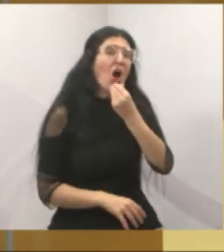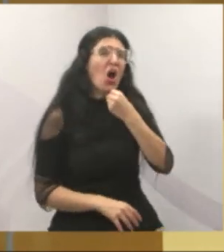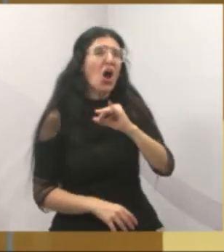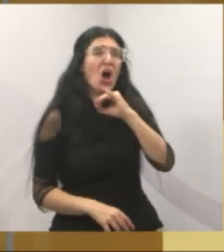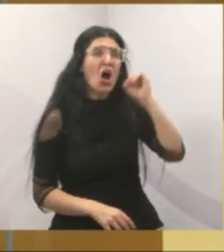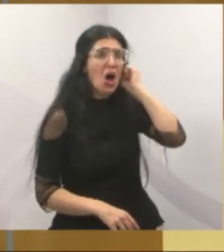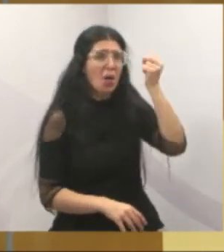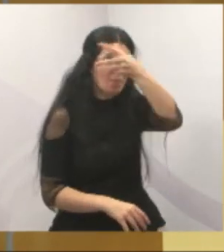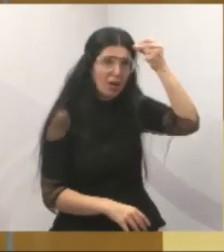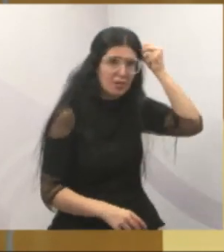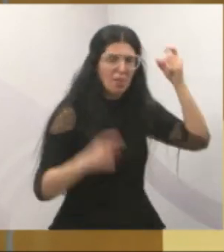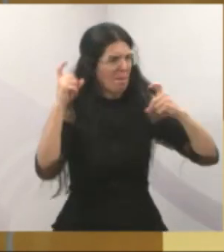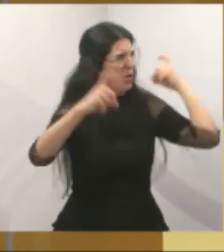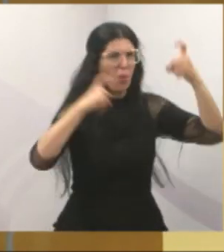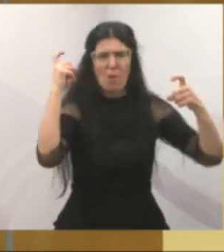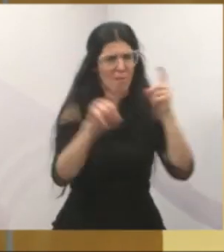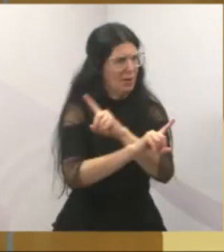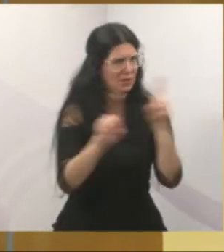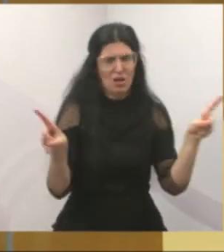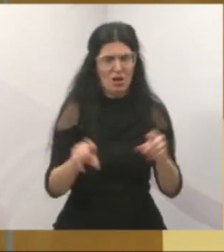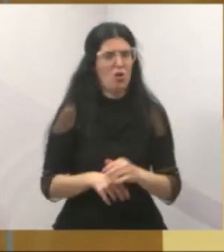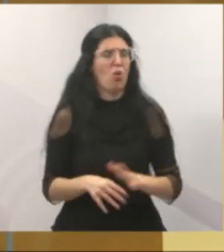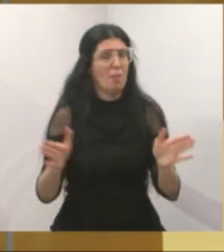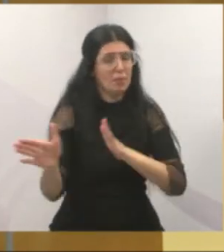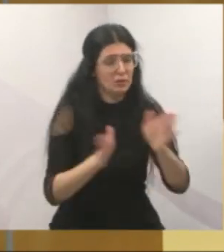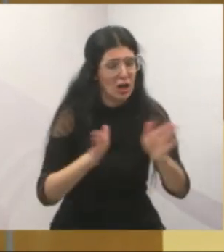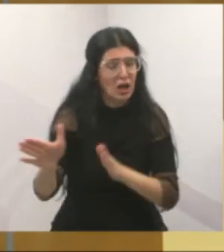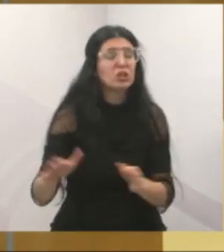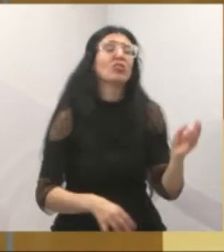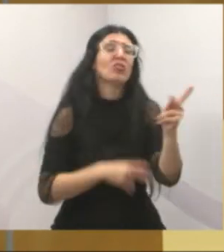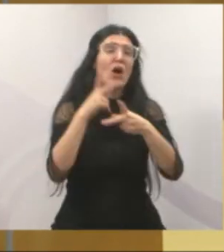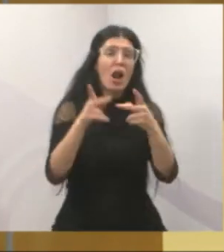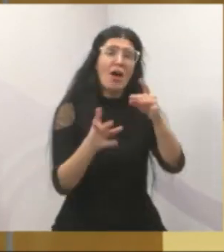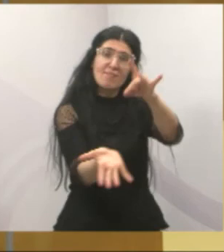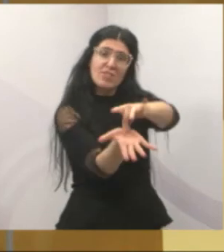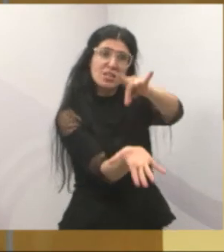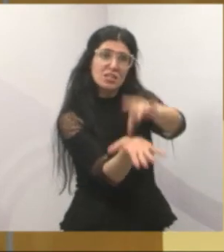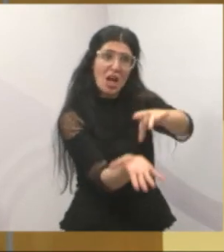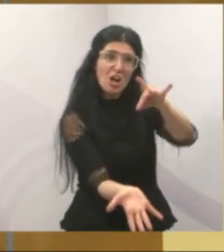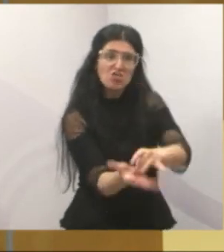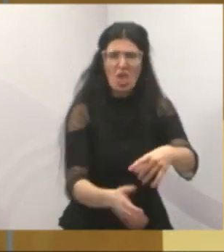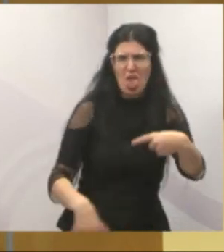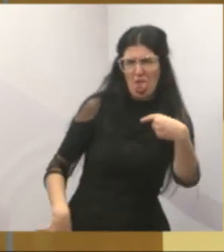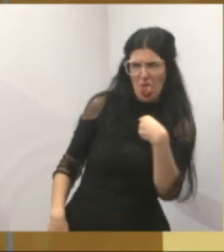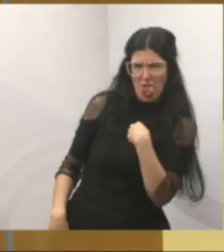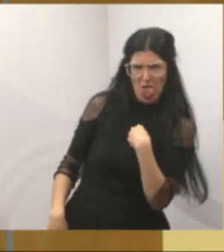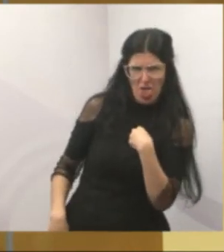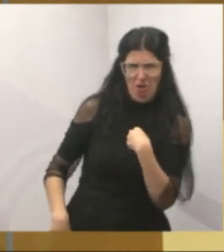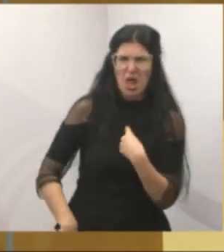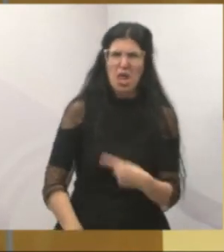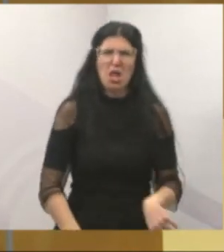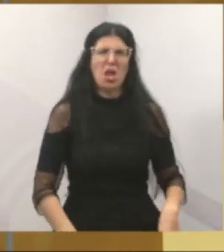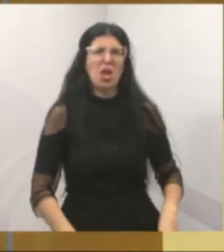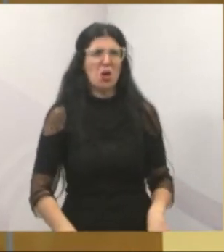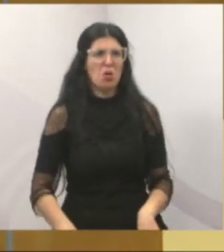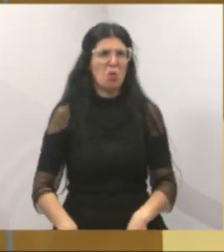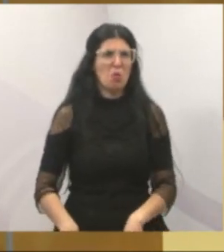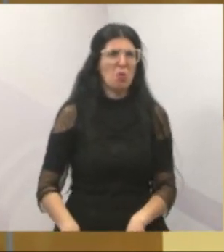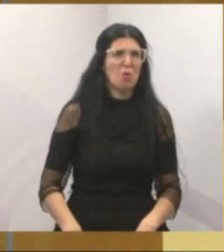senhor terá honestidade nas palavras, não lançarei nenhuma dúvida sobre a